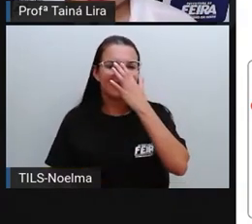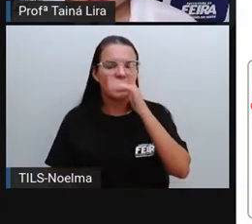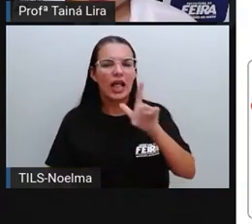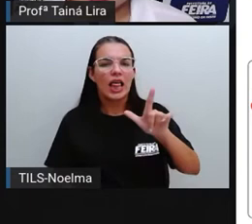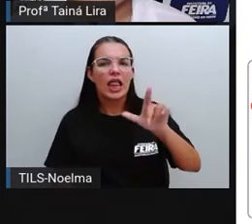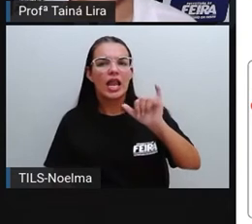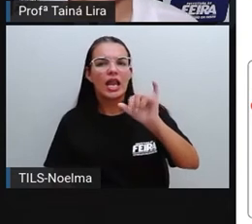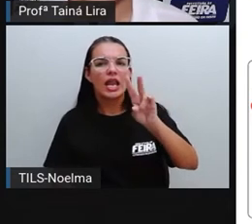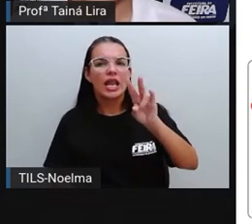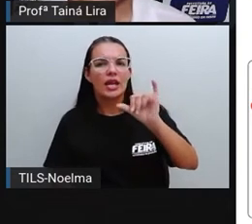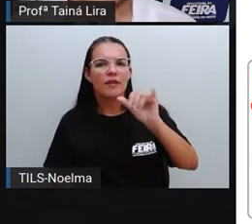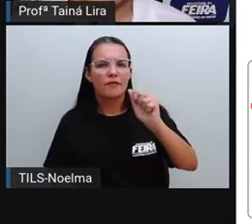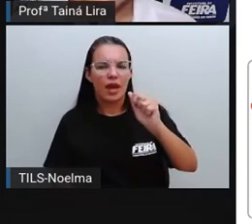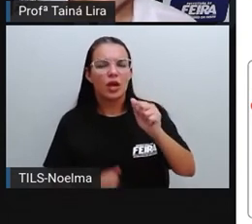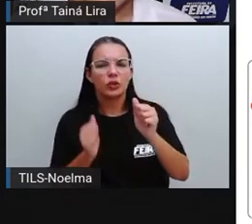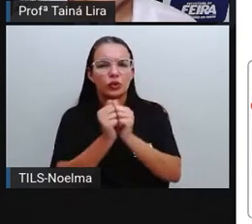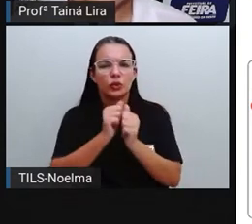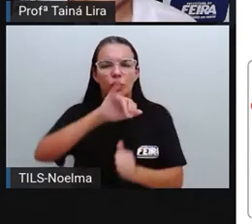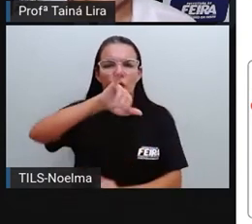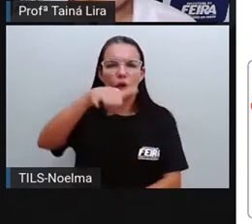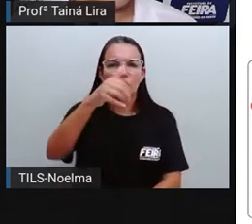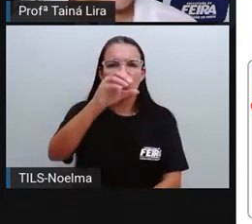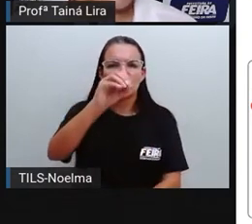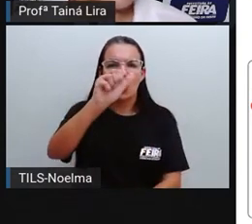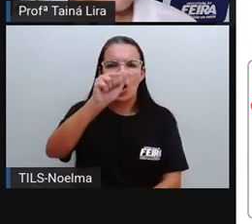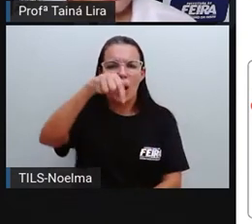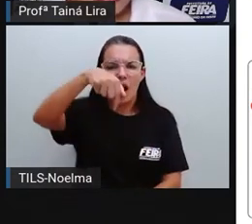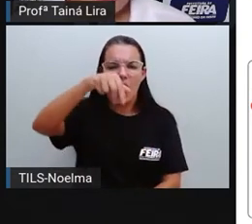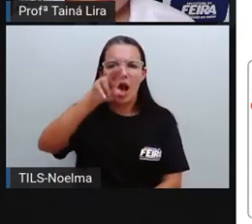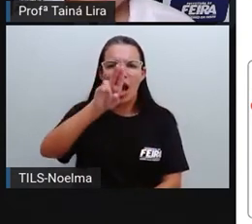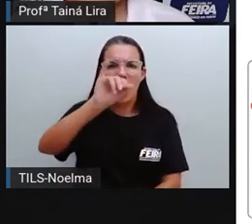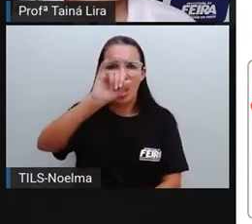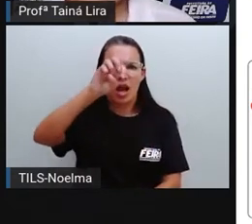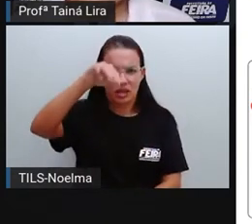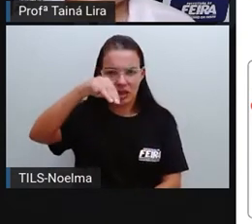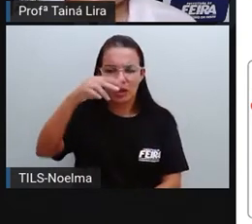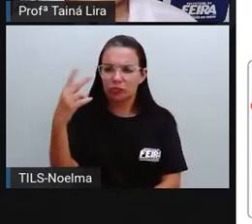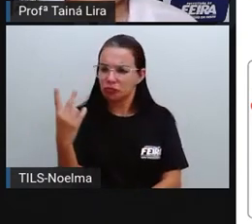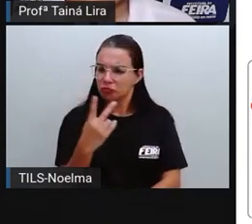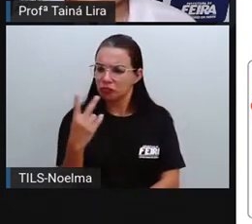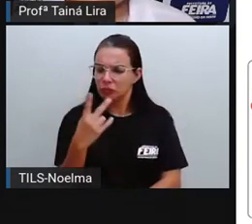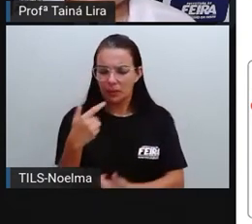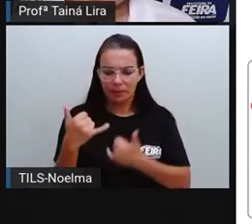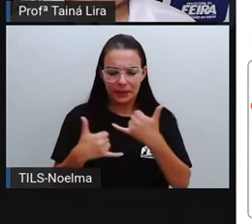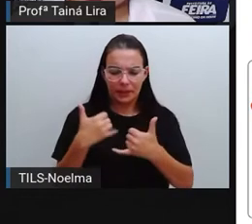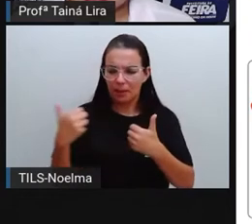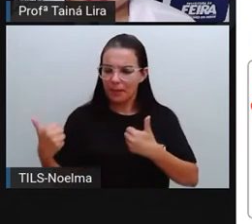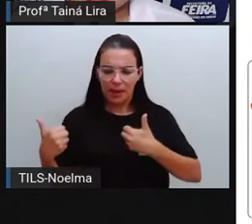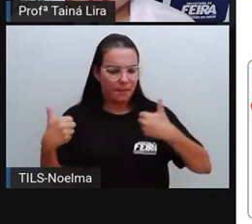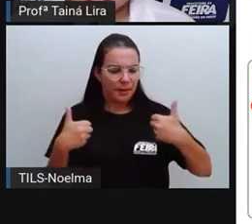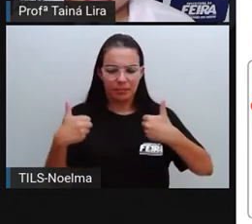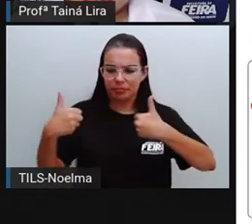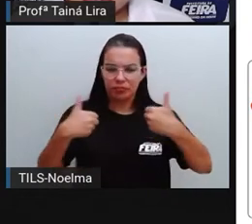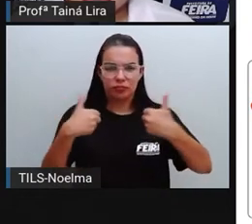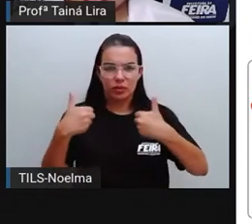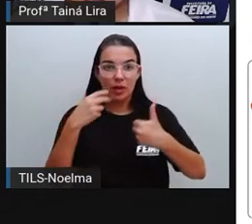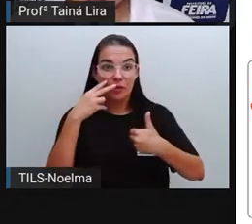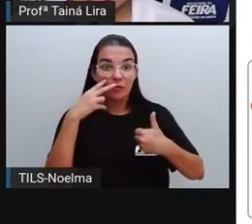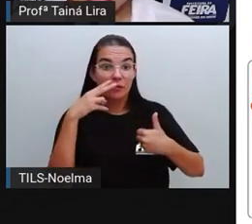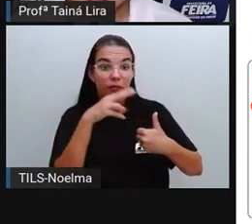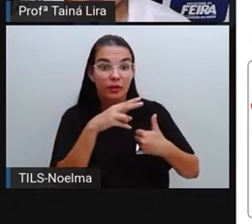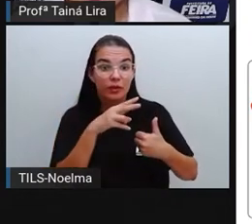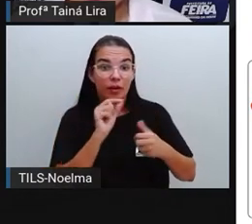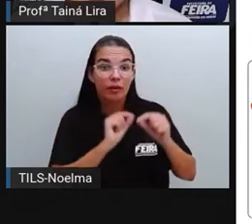Lívia e Joaquim estavam brincando de jogo da batalha. Veja os pares de cartas deles